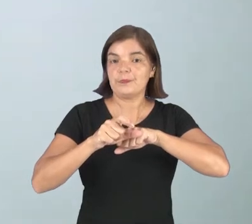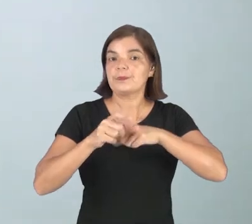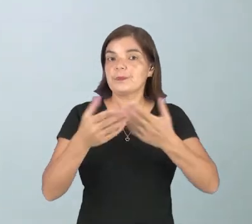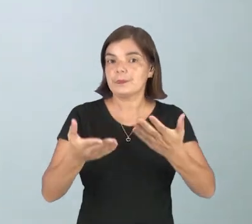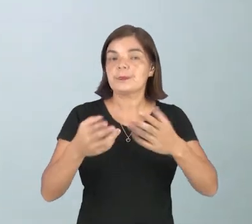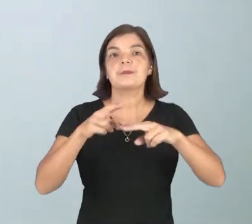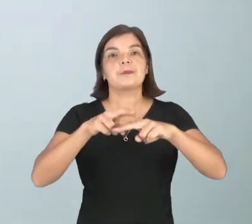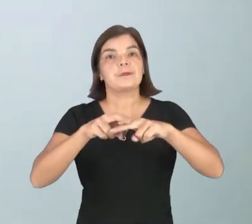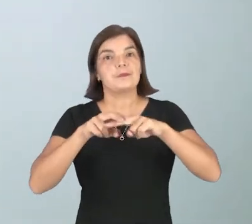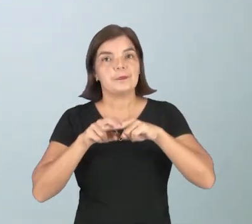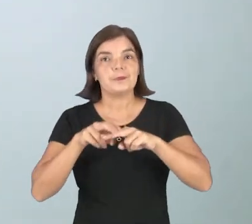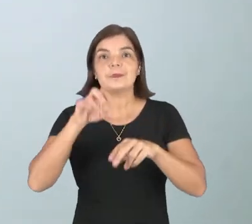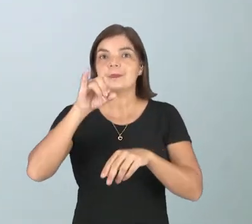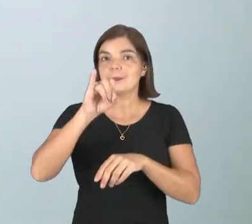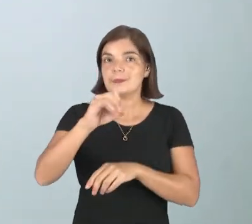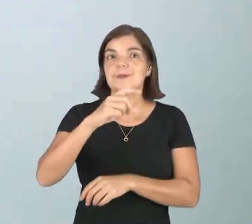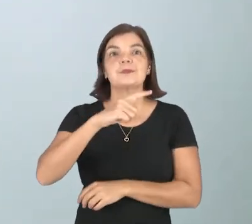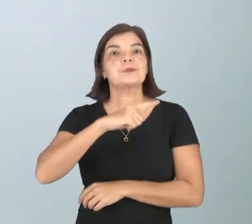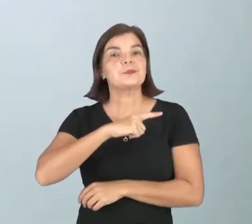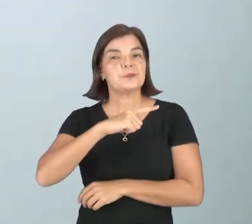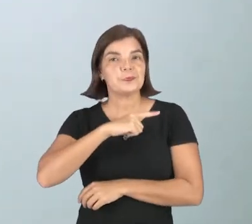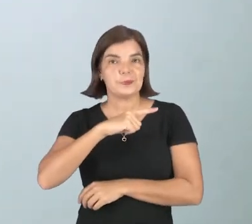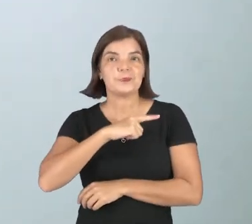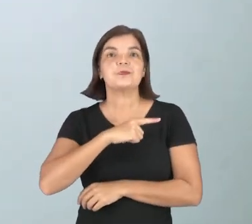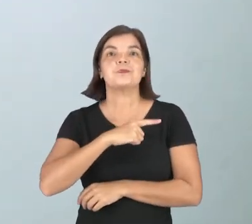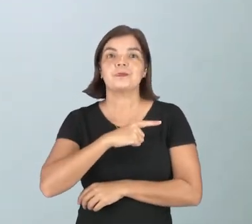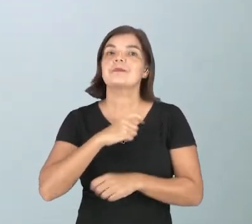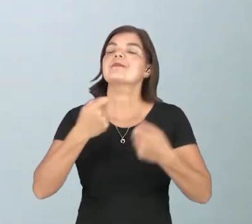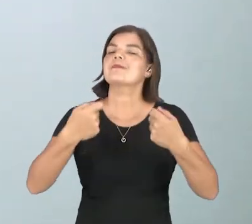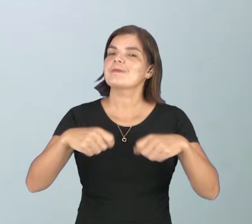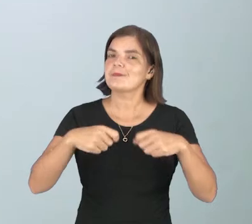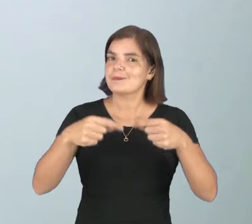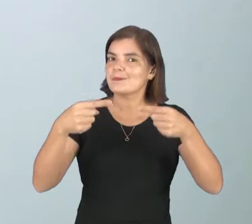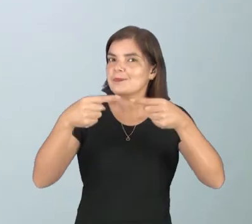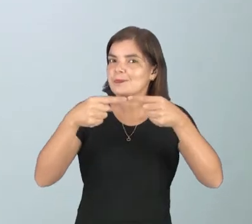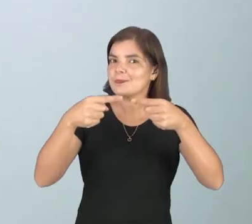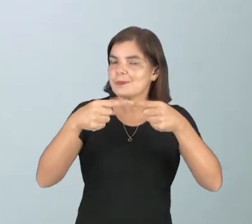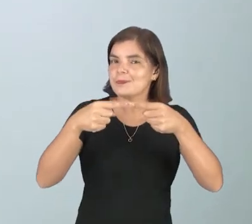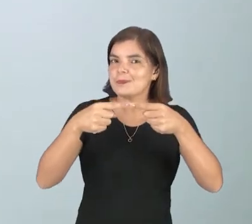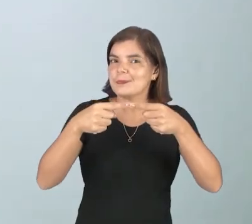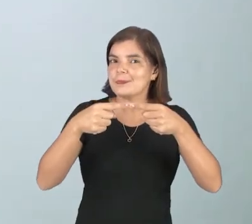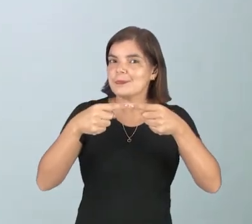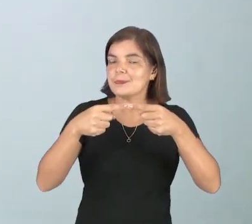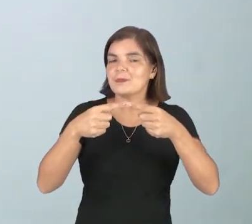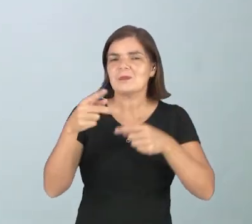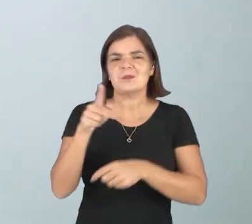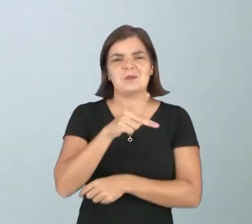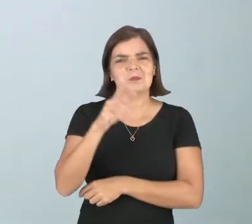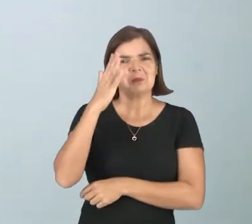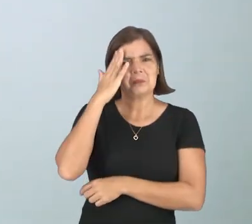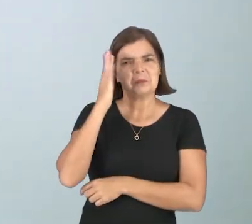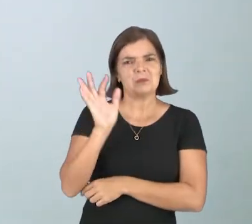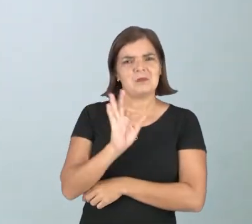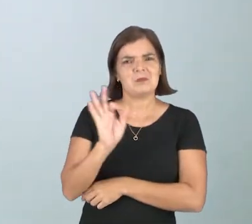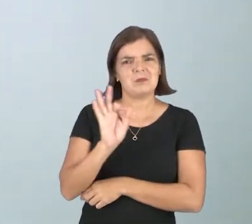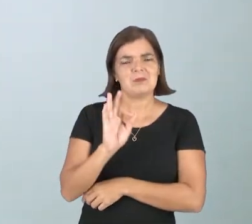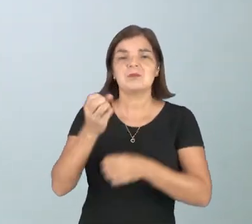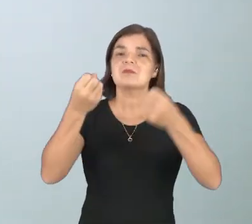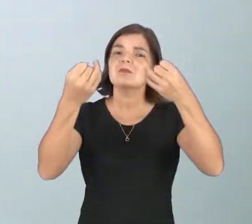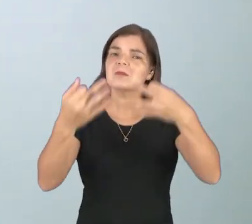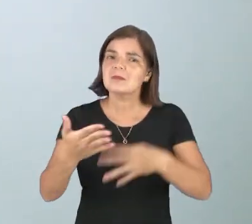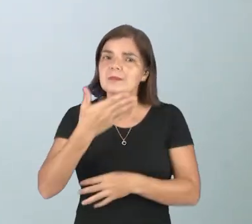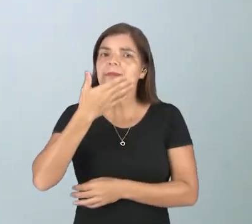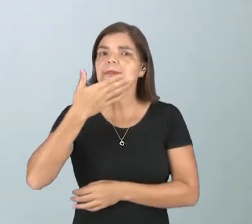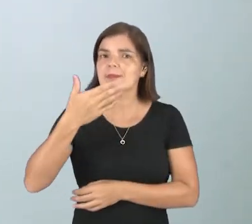determinante. Porém, se vier um determinante, então você deve fazer concordância. Professora, não entendi, explica isso